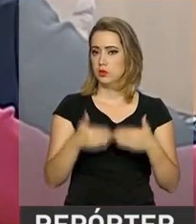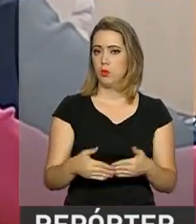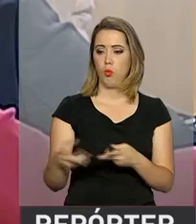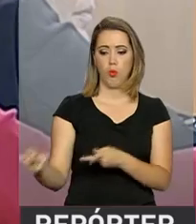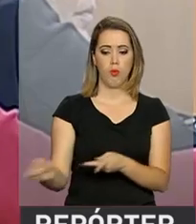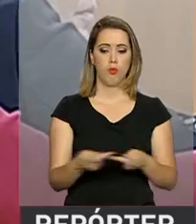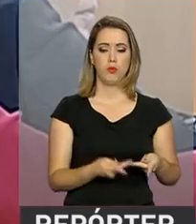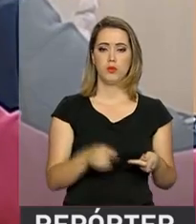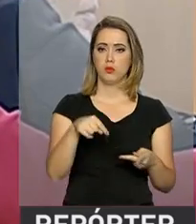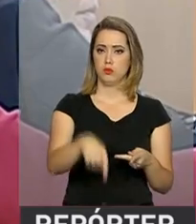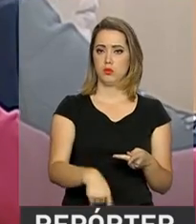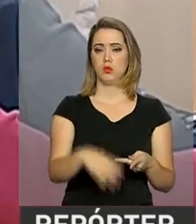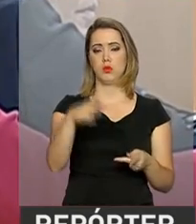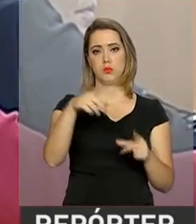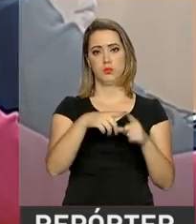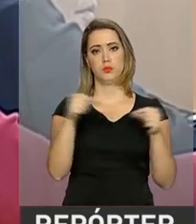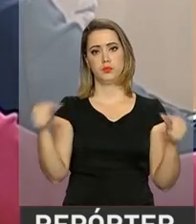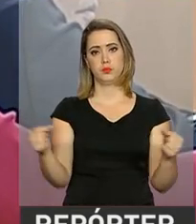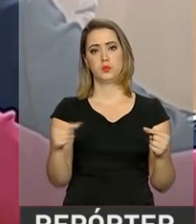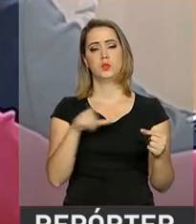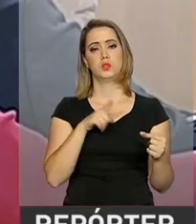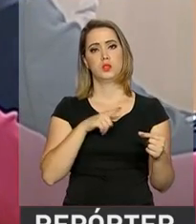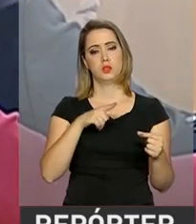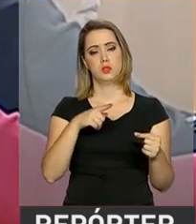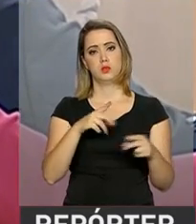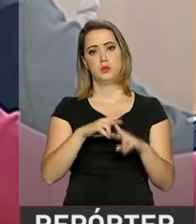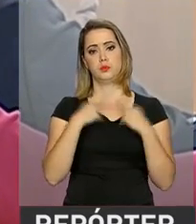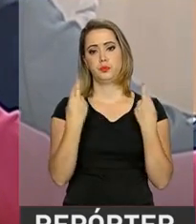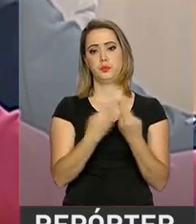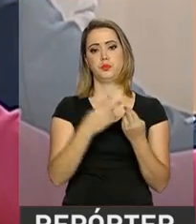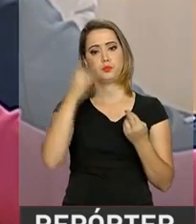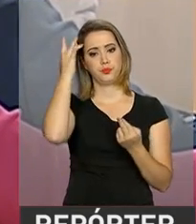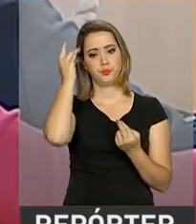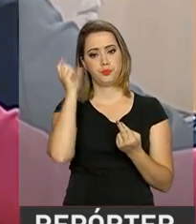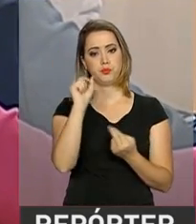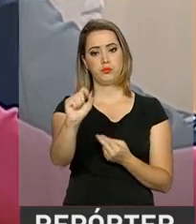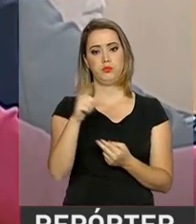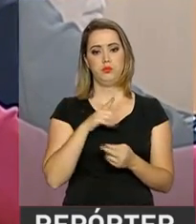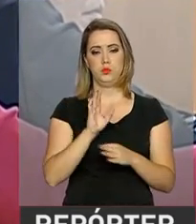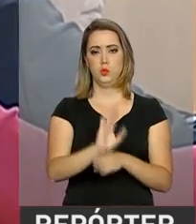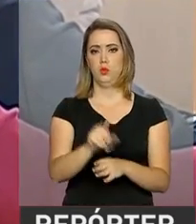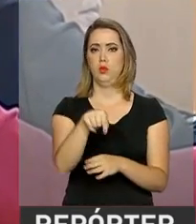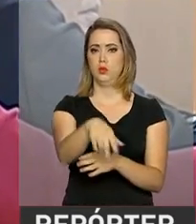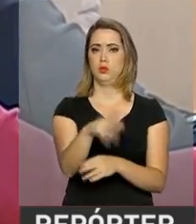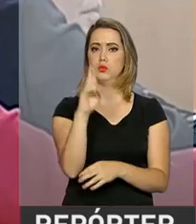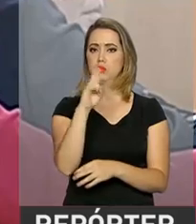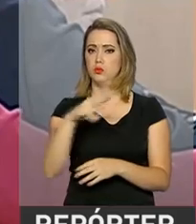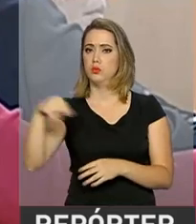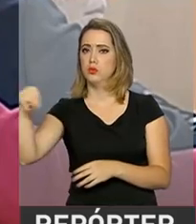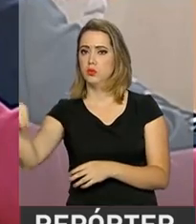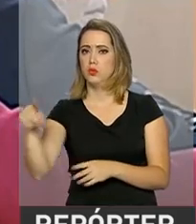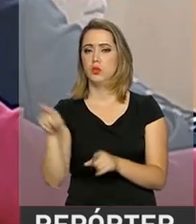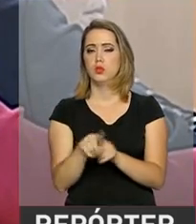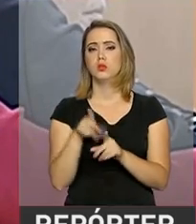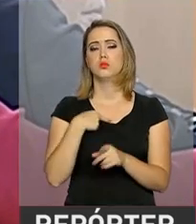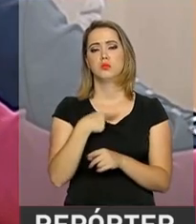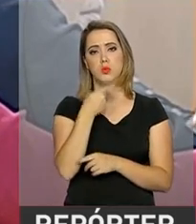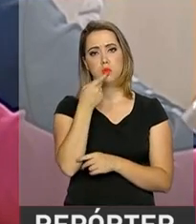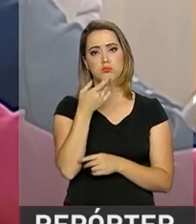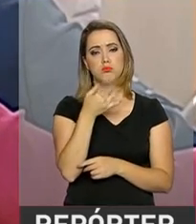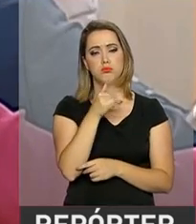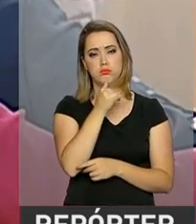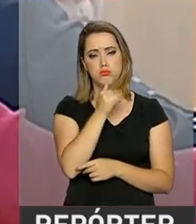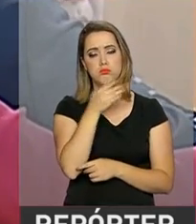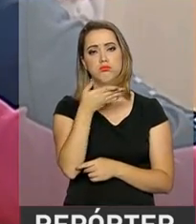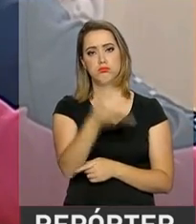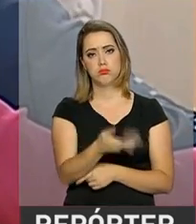Brasília para participar da reunião amanhã e disse que o governo federal está vai colaborar com o Rio Grande do Norte eu sou testemunha da Boa Vontade aqui do